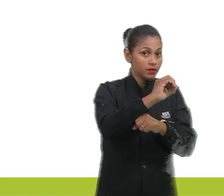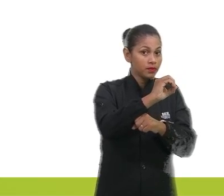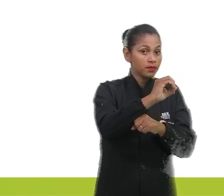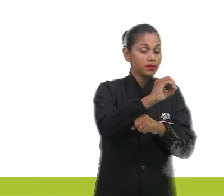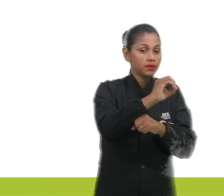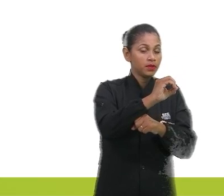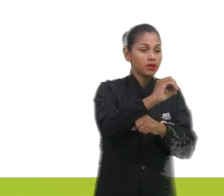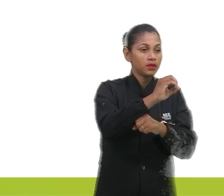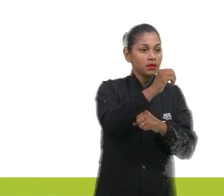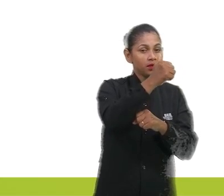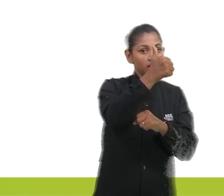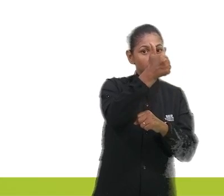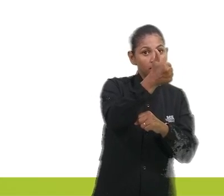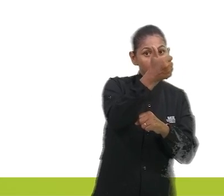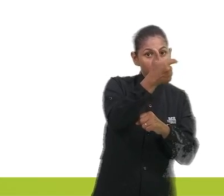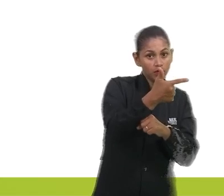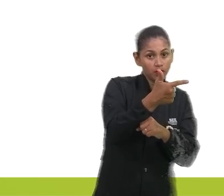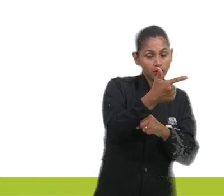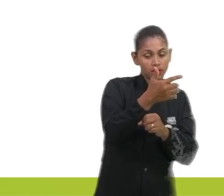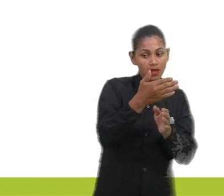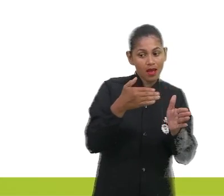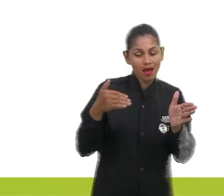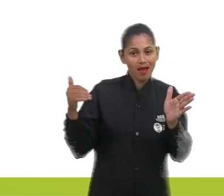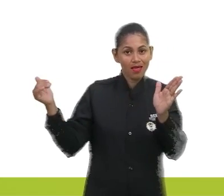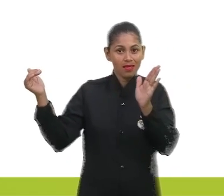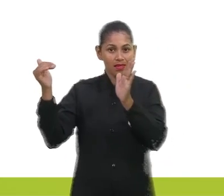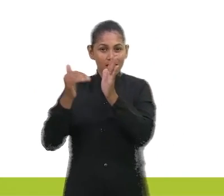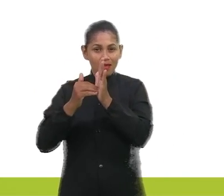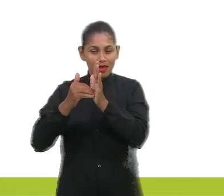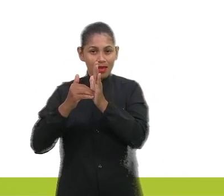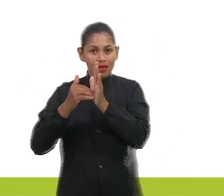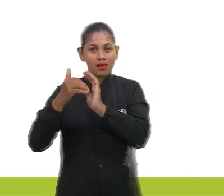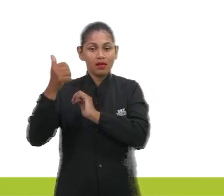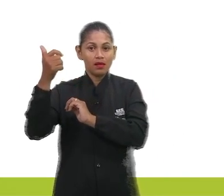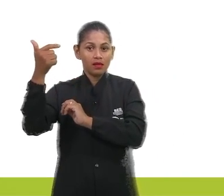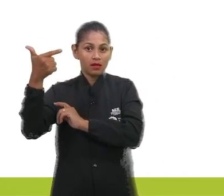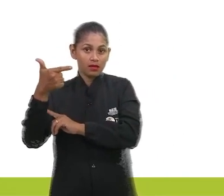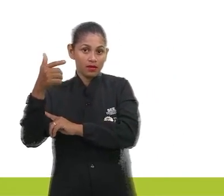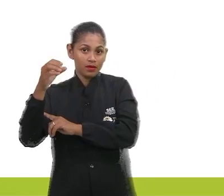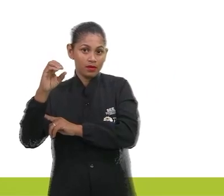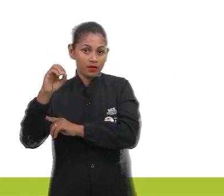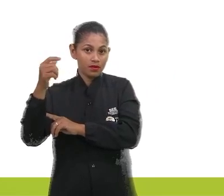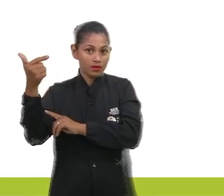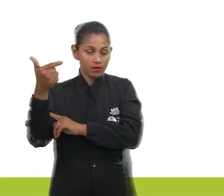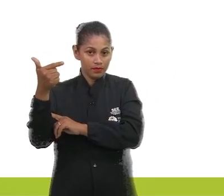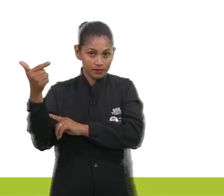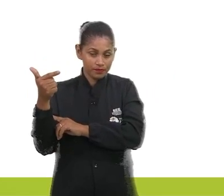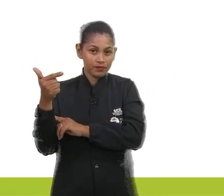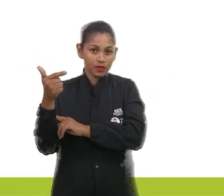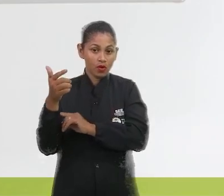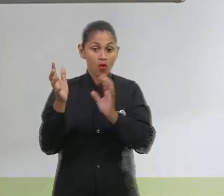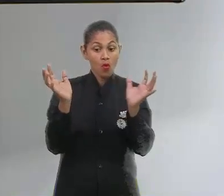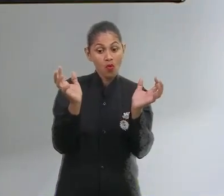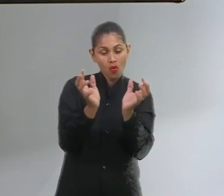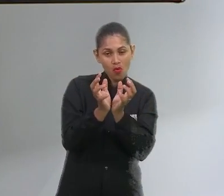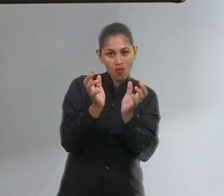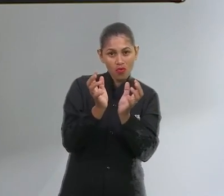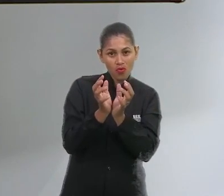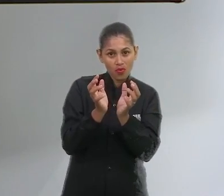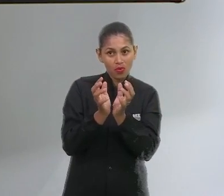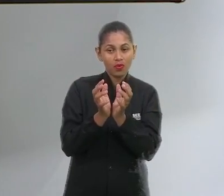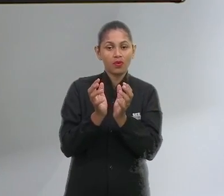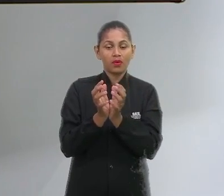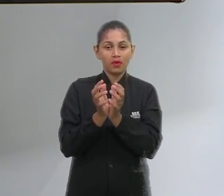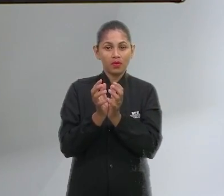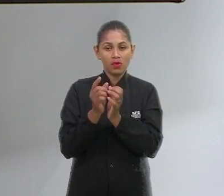seja, nesse intervalo de uma década, a classe A, ou seja, a classe que é endinheirada